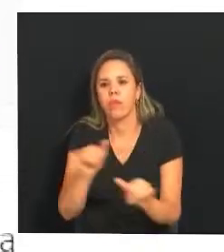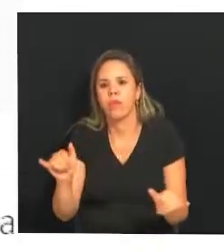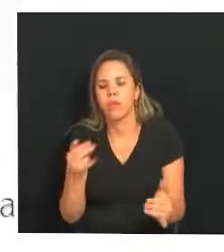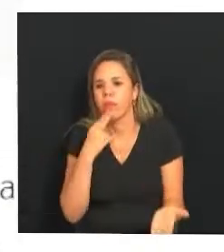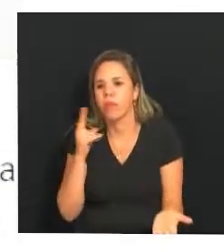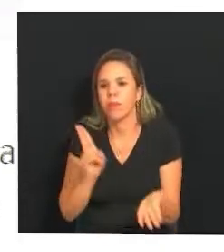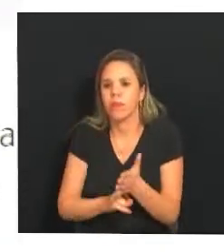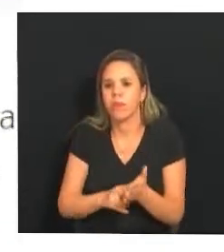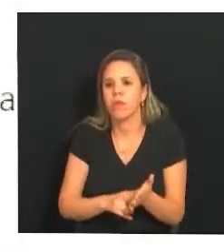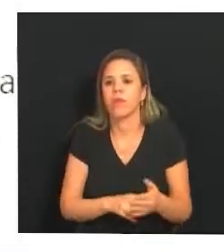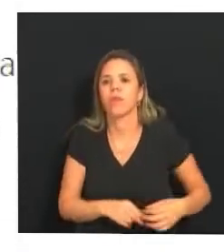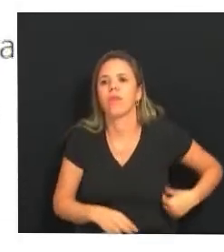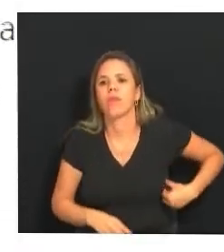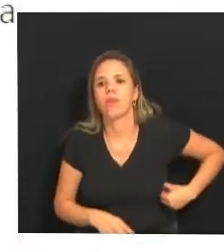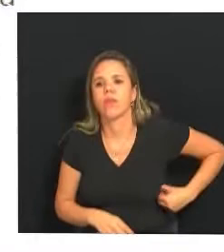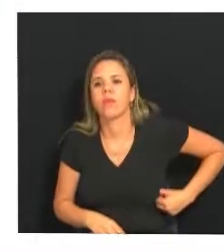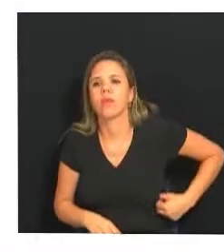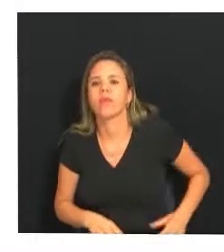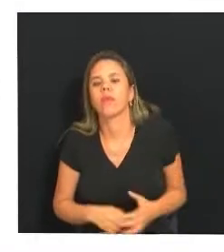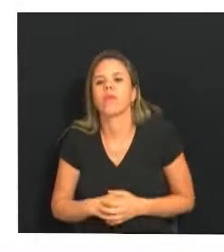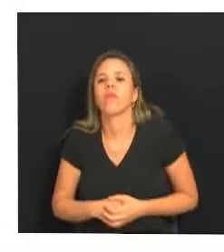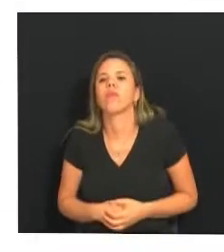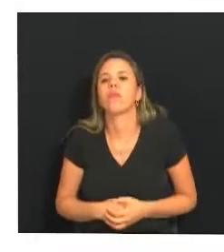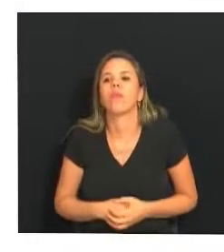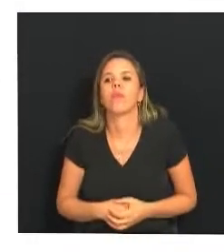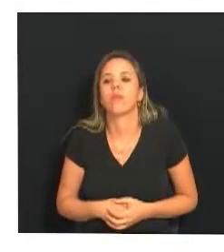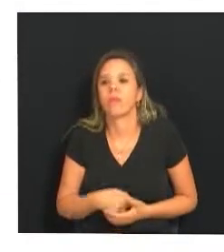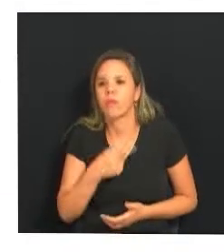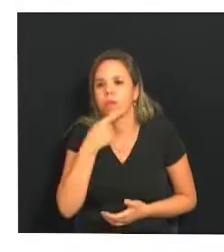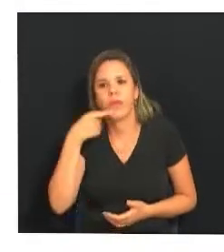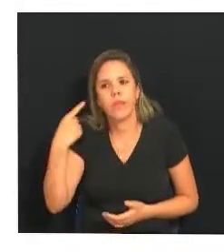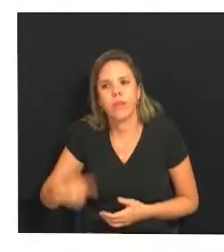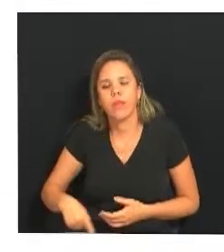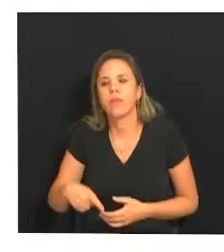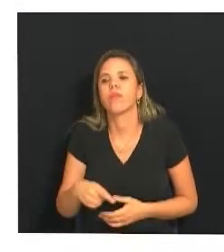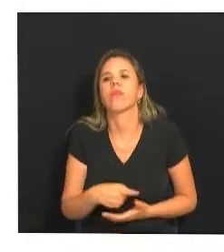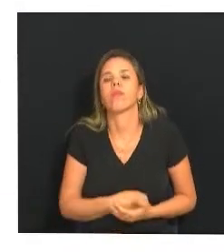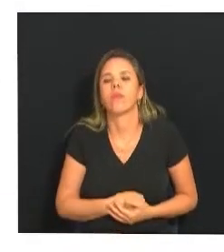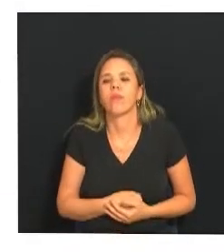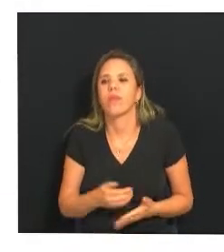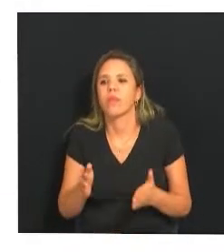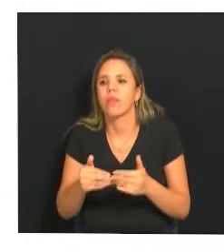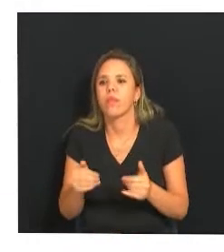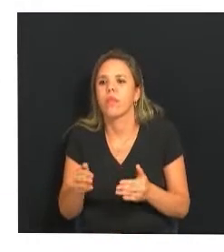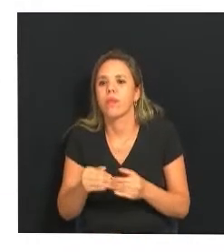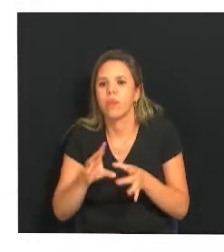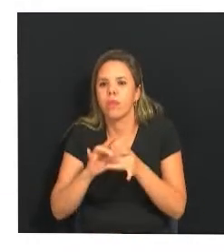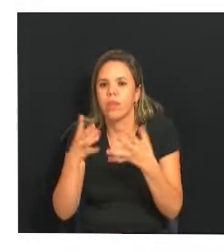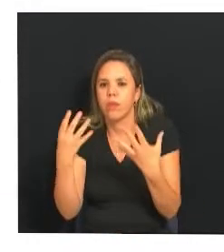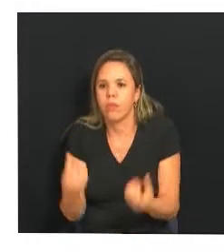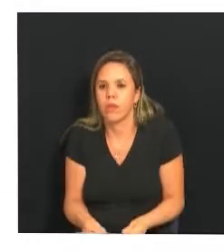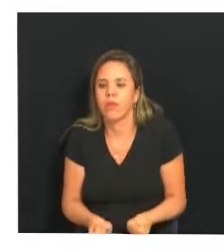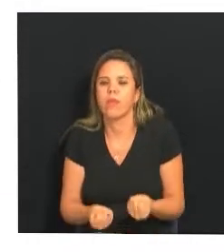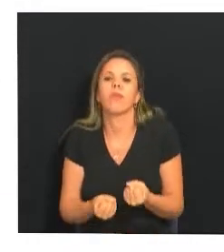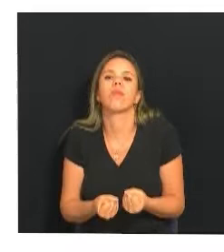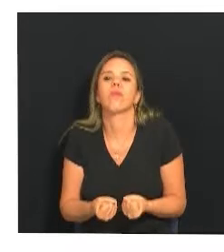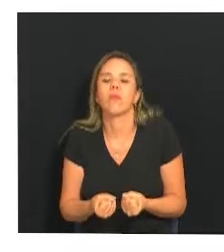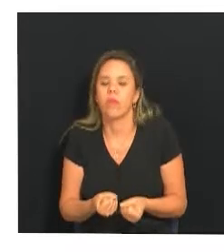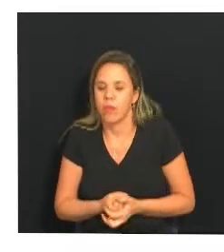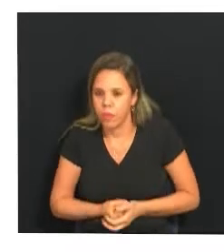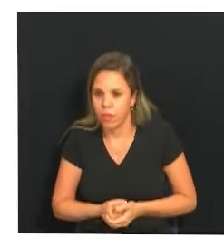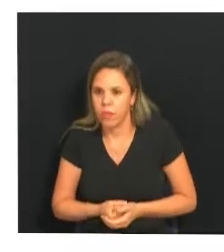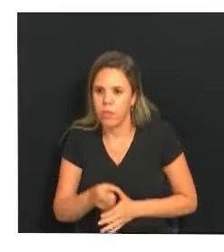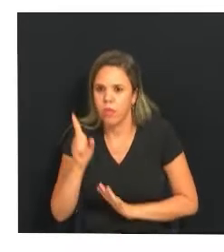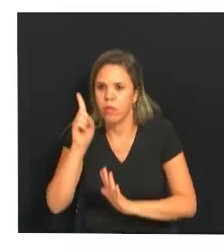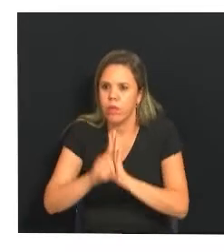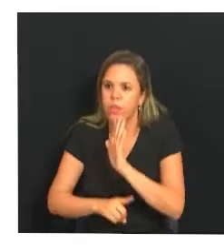carta do ministro da Defesa russo, endereçada ao presidente Vladimir Putin, solicitando permissão para a derrubada, isso com direito